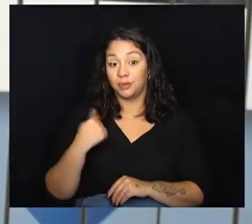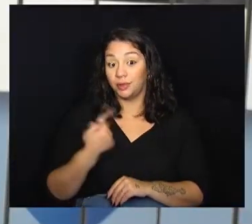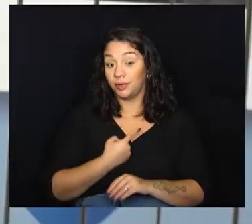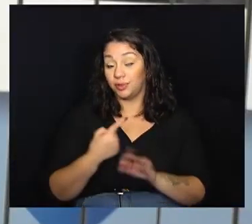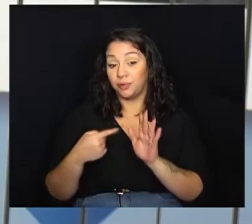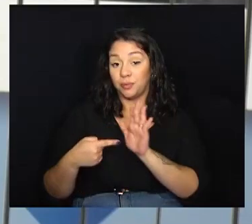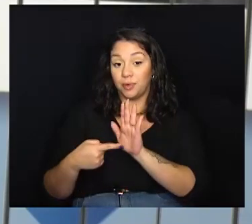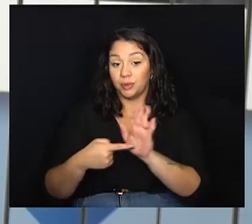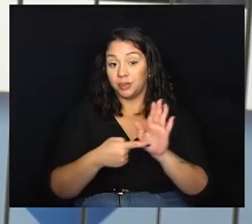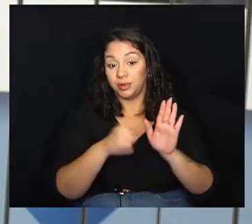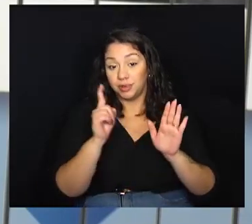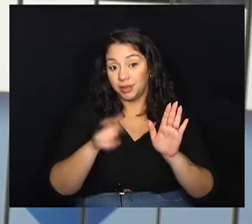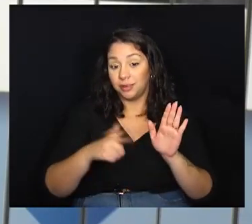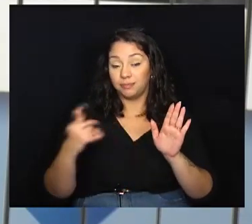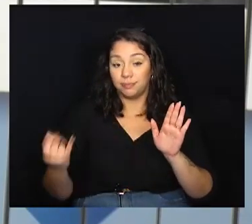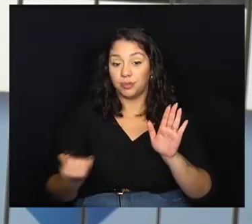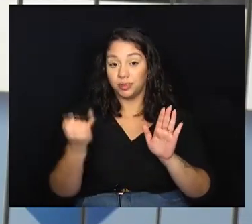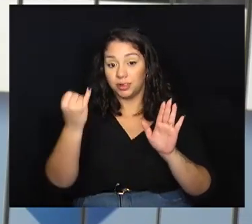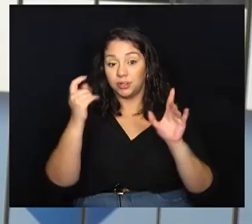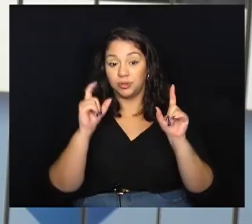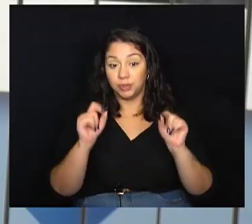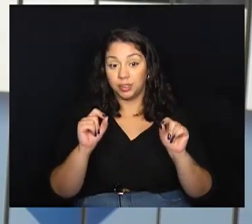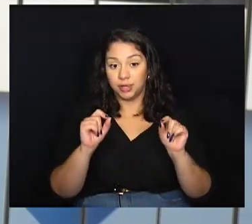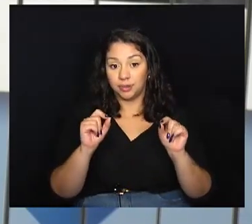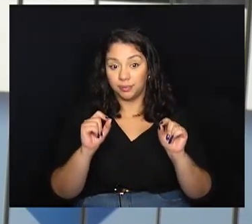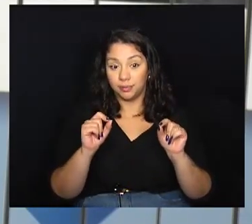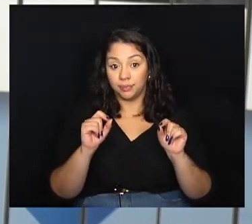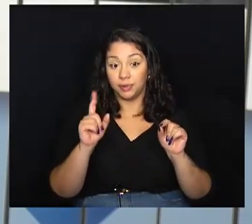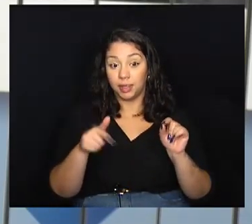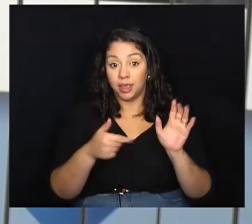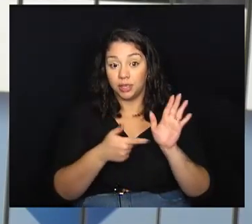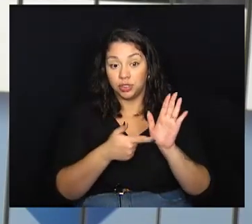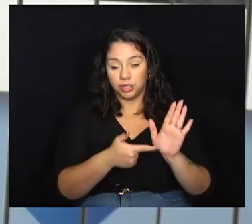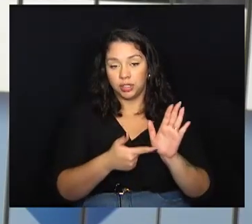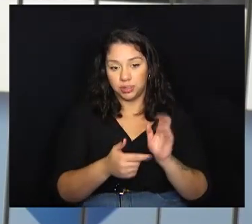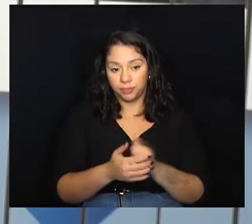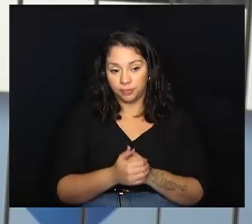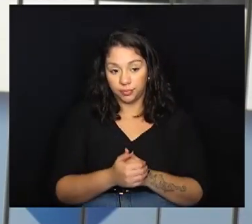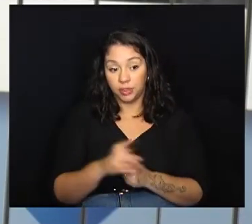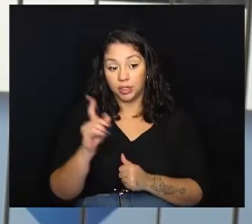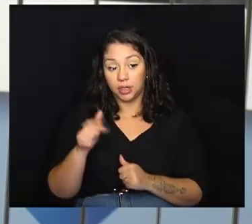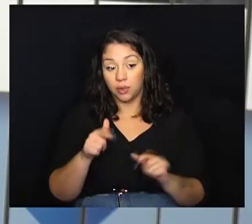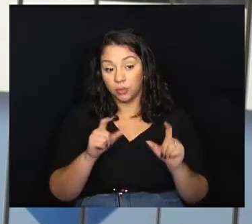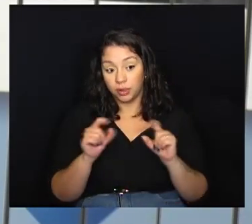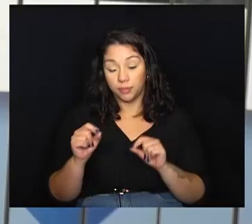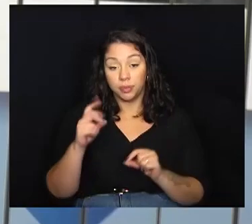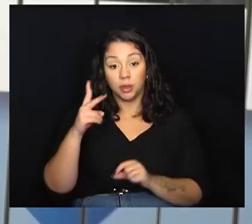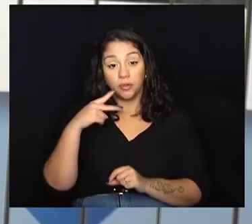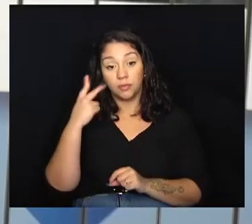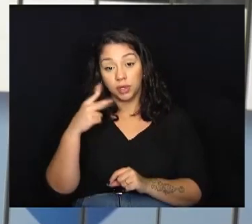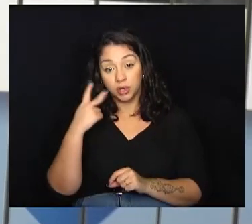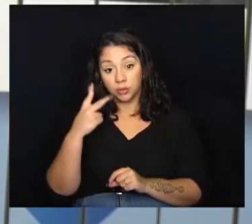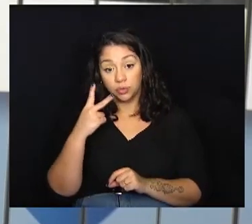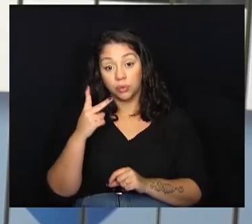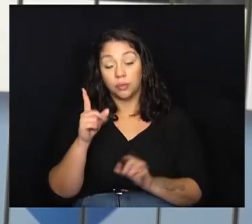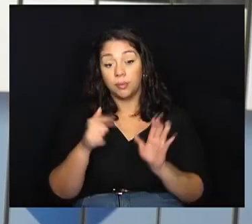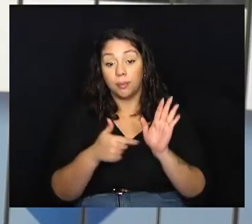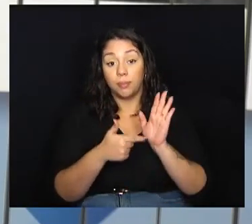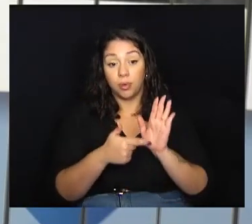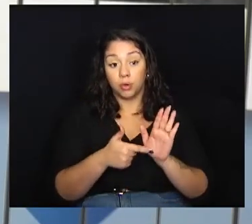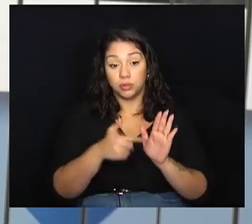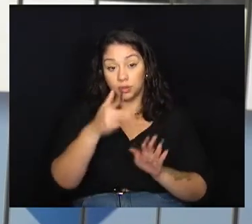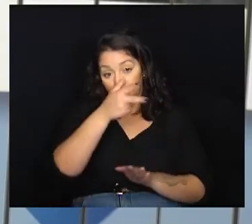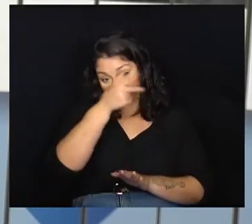uma ferramenta muito importante chamada indicação, que é por meio dela que o vereador aponta à